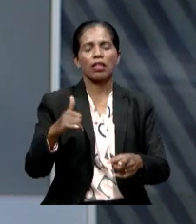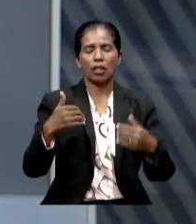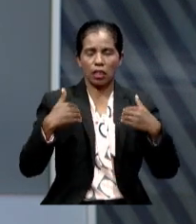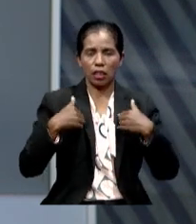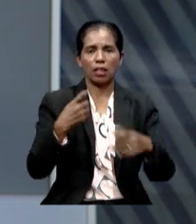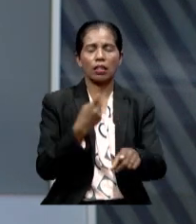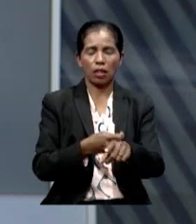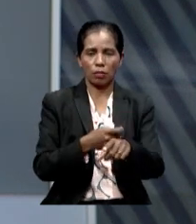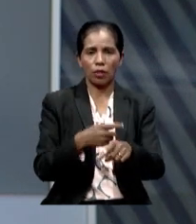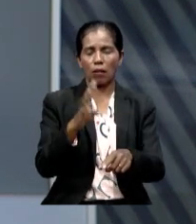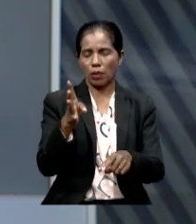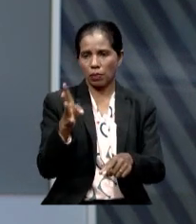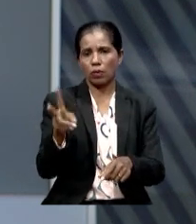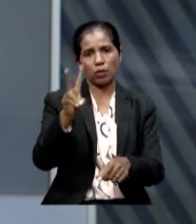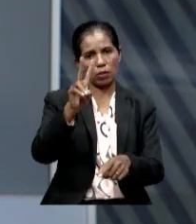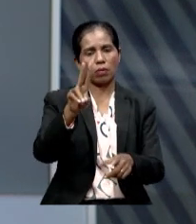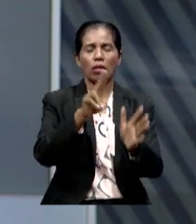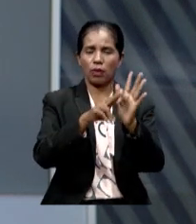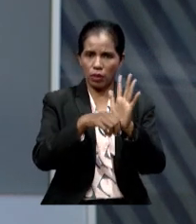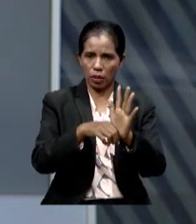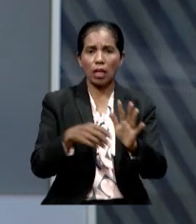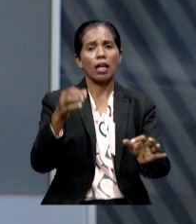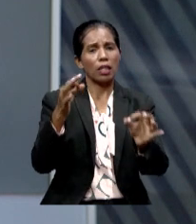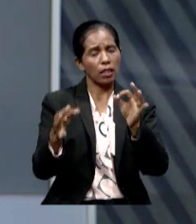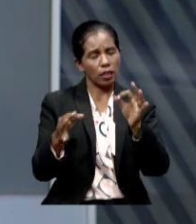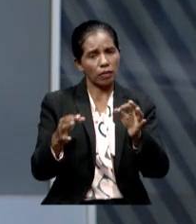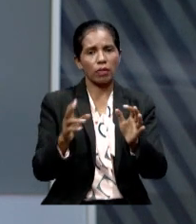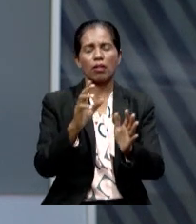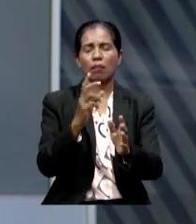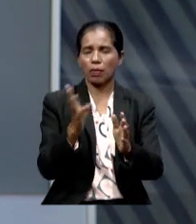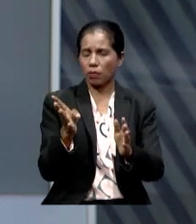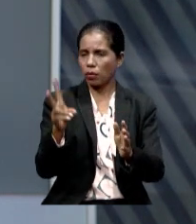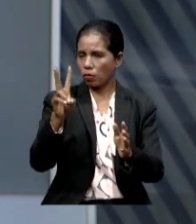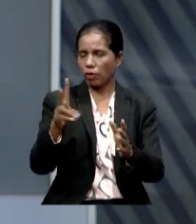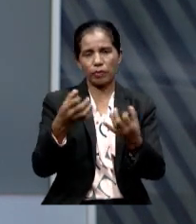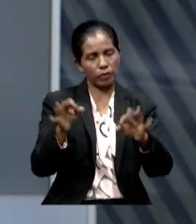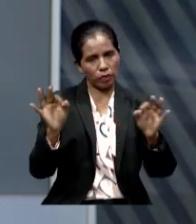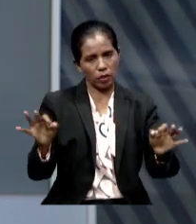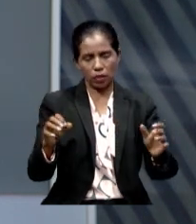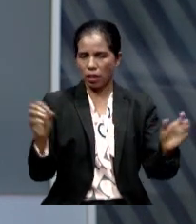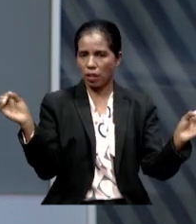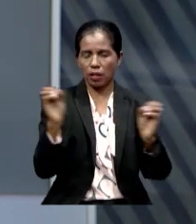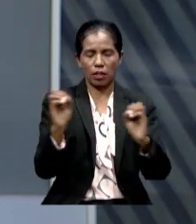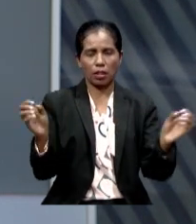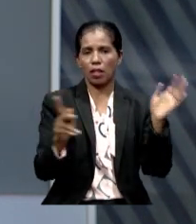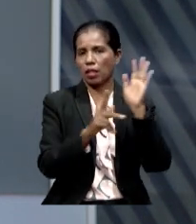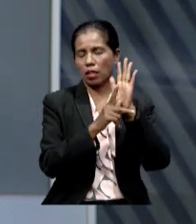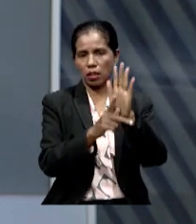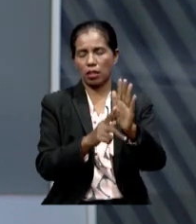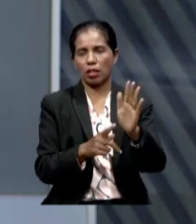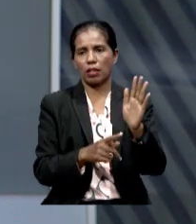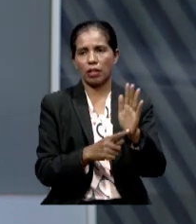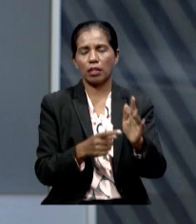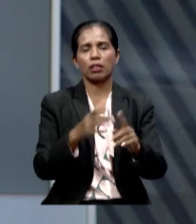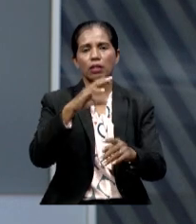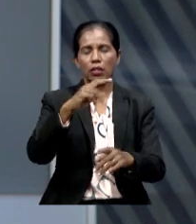48 horas. Né, 48 horas, liu, se lá é a reclamação Roma, queixa Roma, se